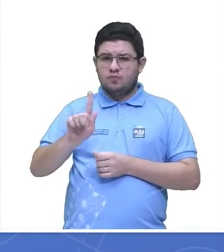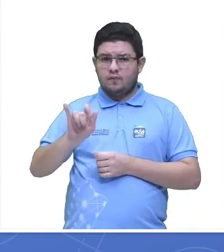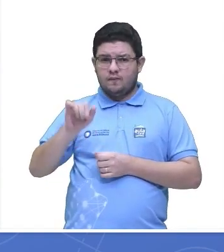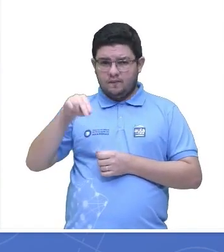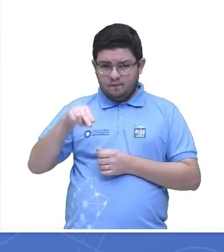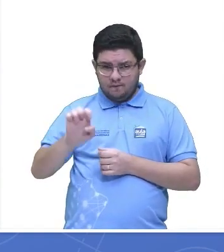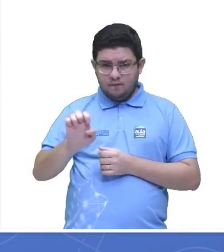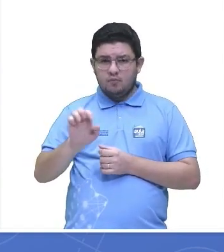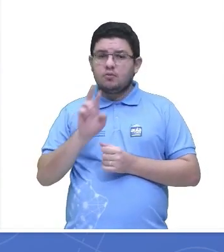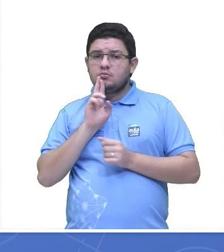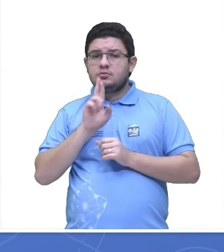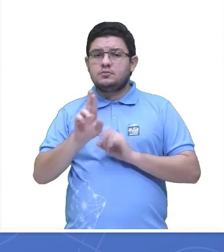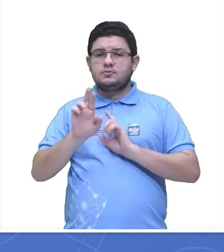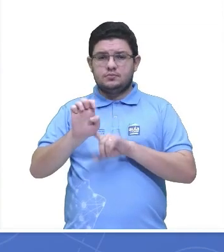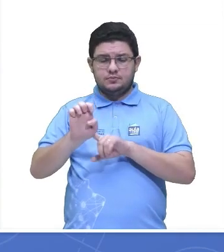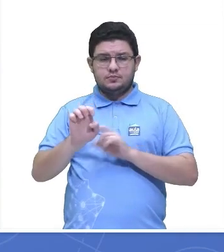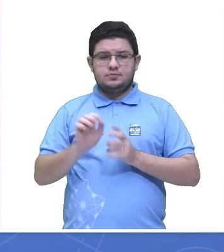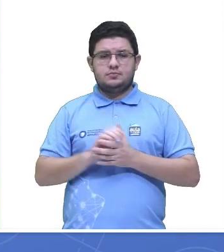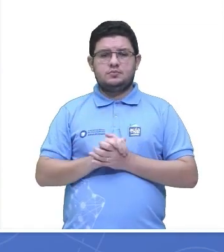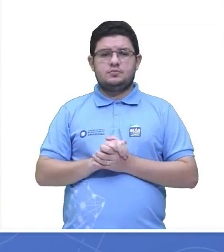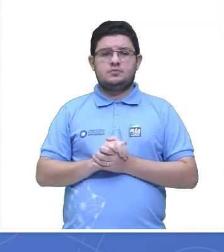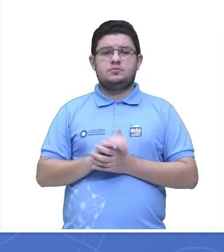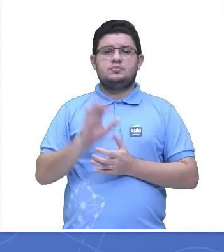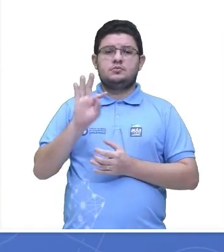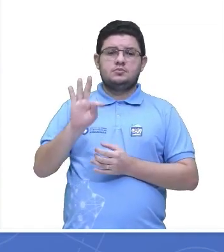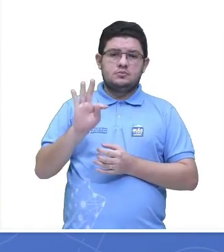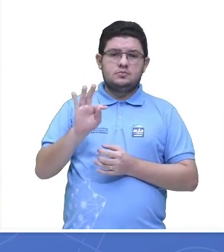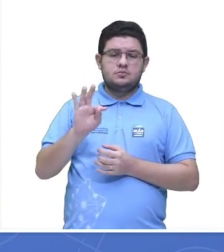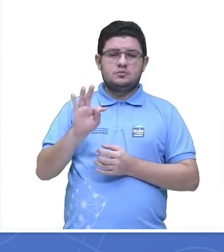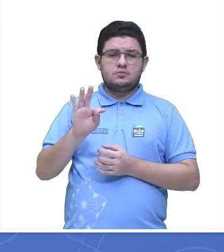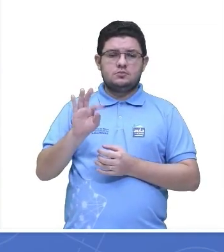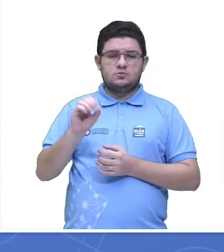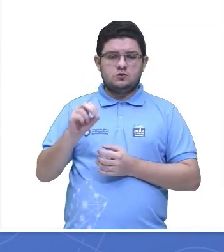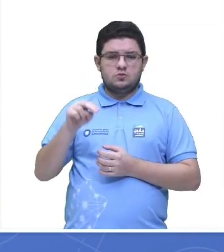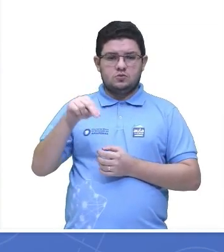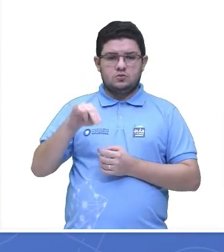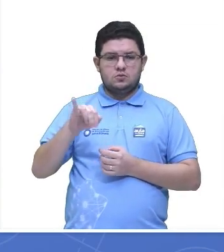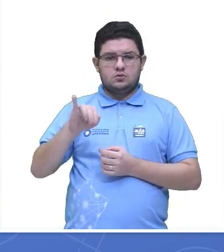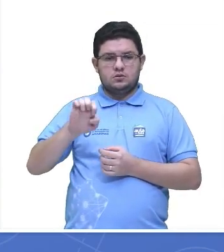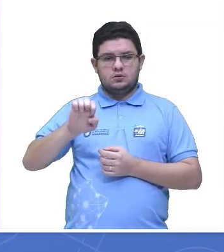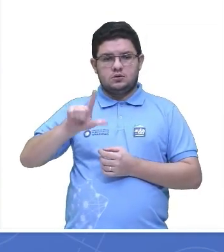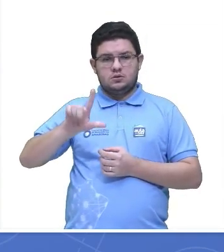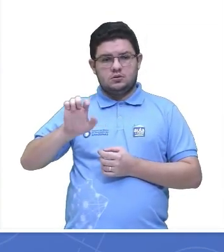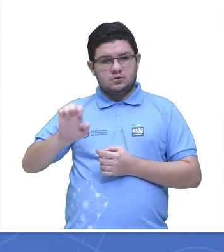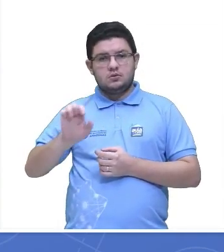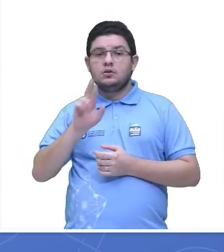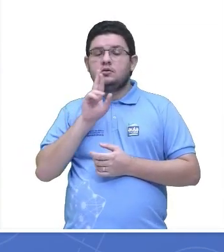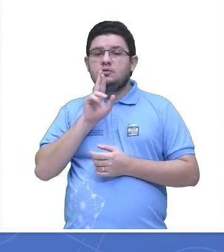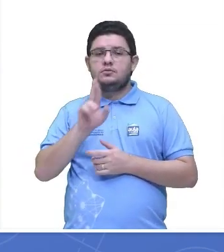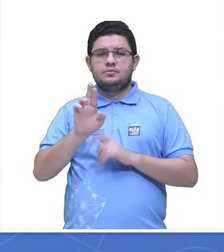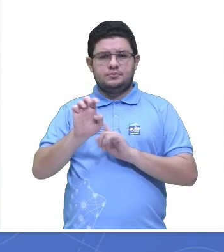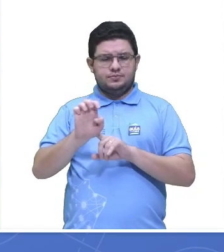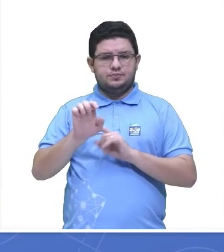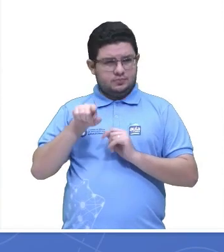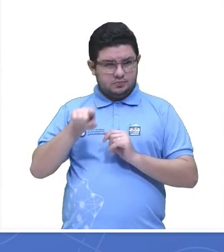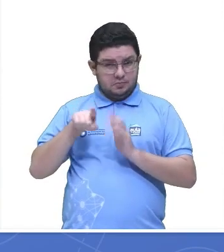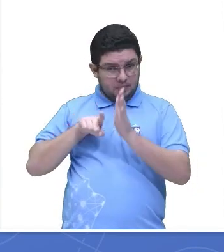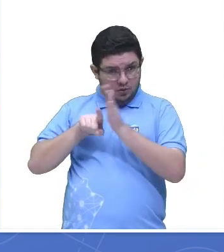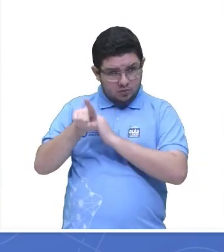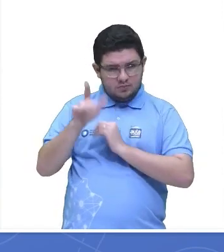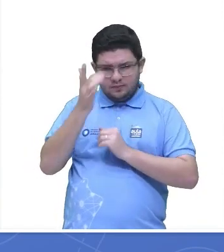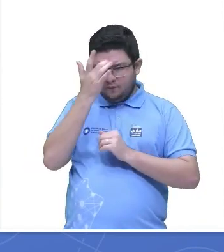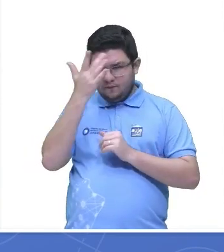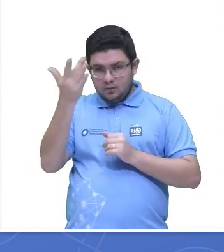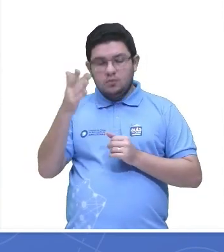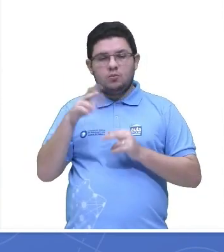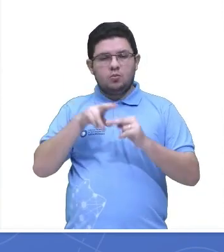E. Vinícius, Tassiele, Toniele também apostando na letra E. Esse é um tipo de pergunta bastante fácil, porque é algo